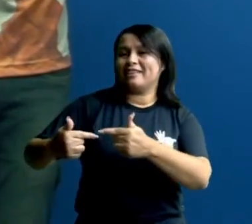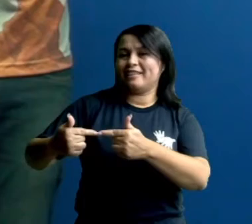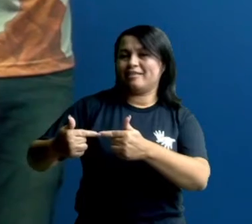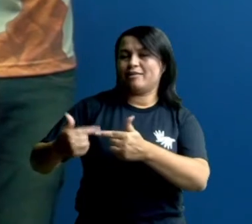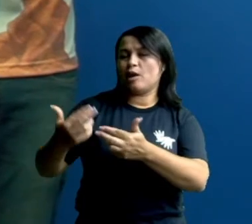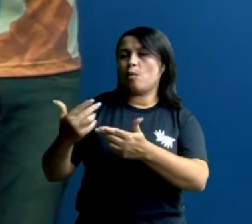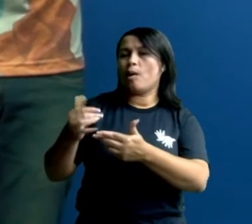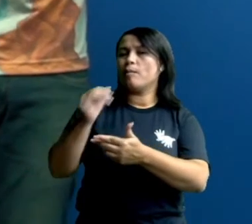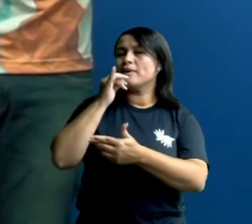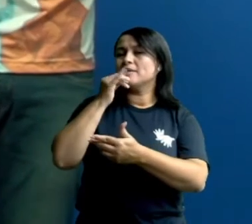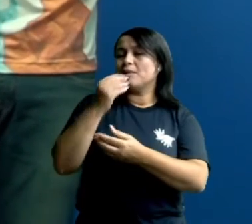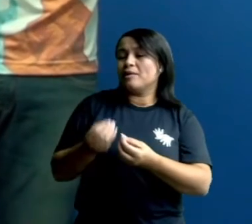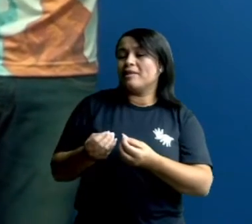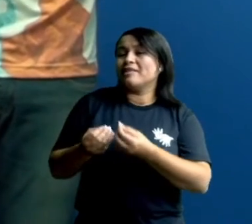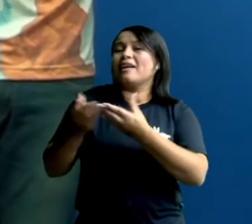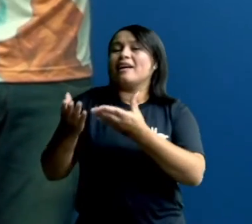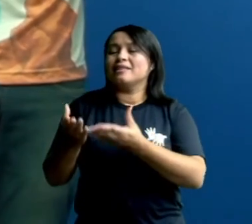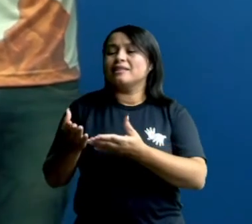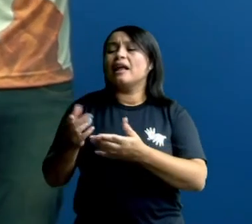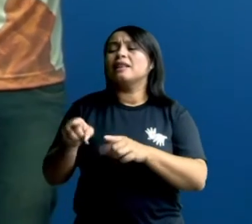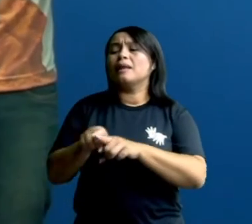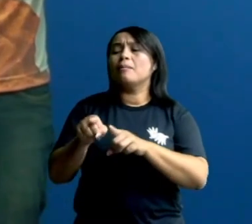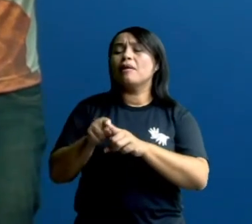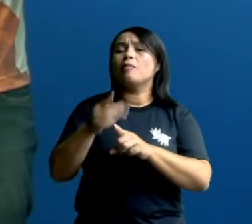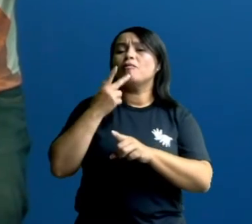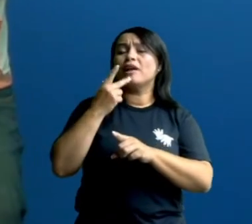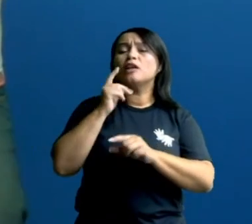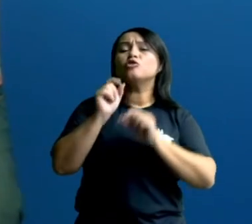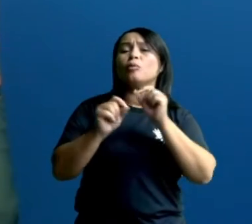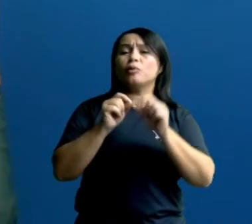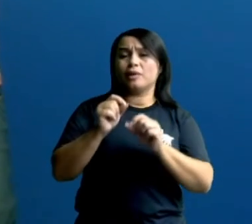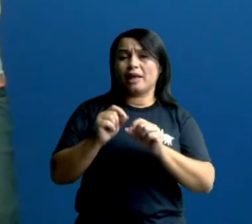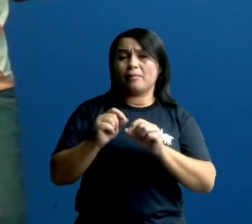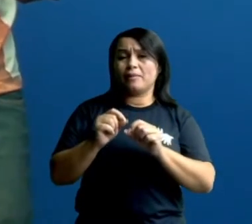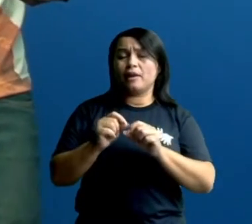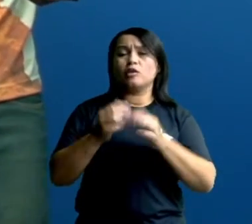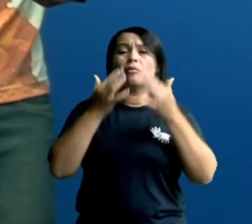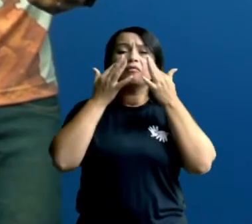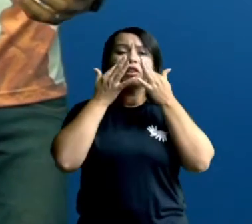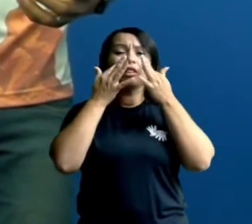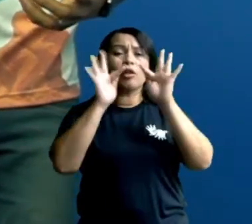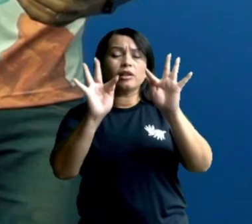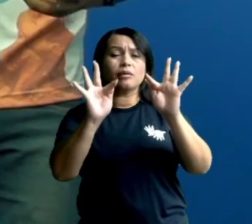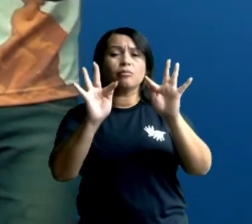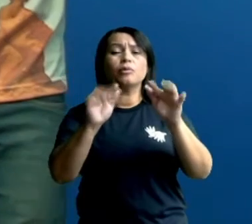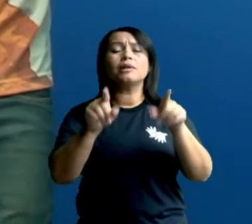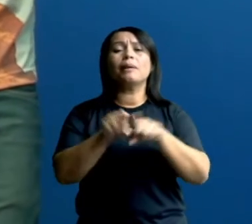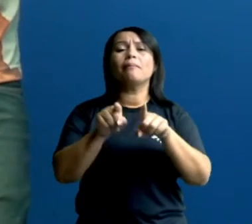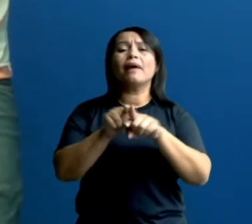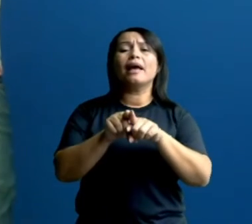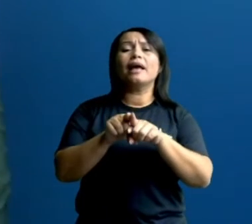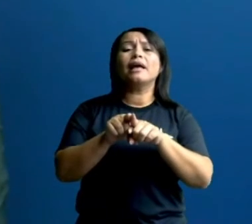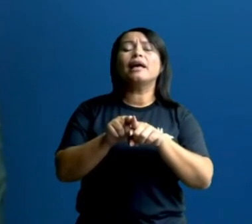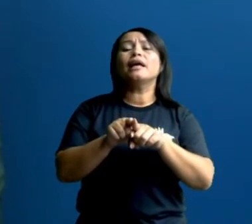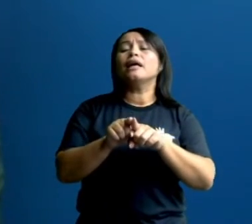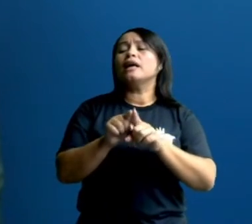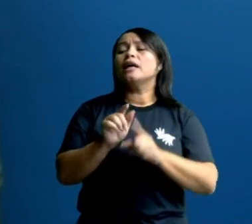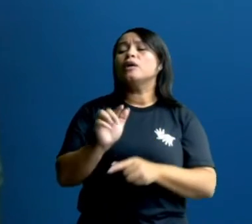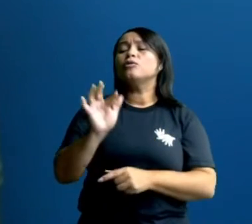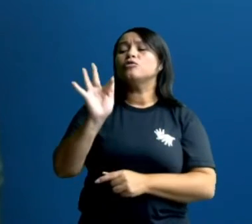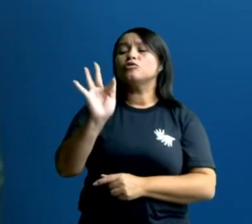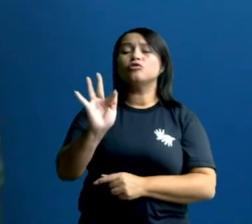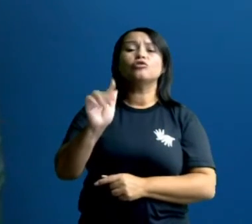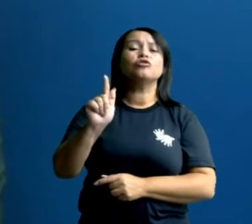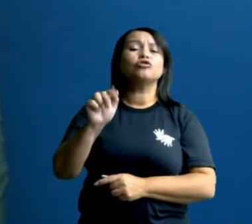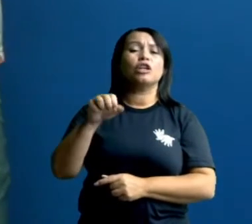outra temática da nossa aula que foi falar sobre o genótipo e o fenótipo, né? O genótipo, que é o conjunto de